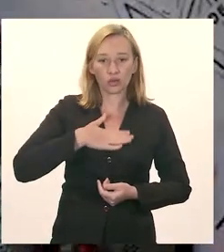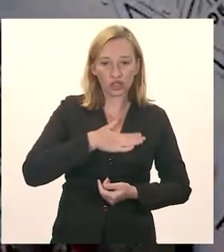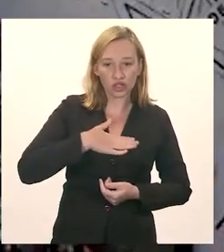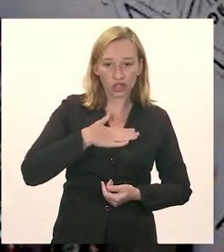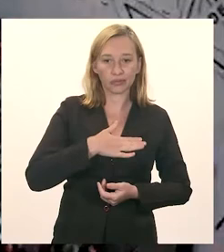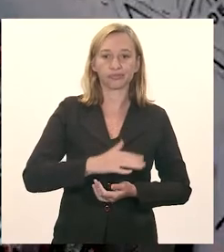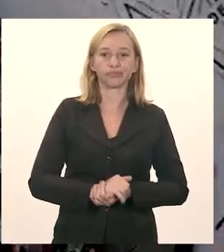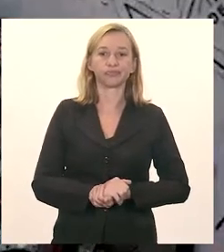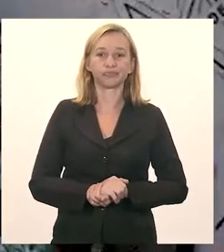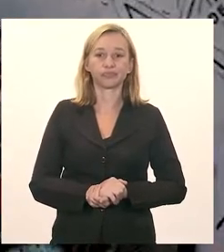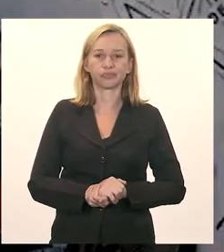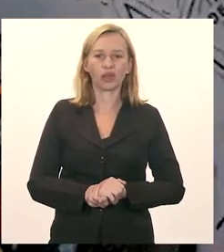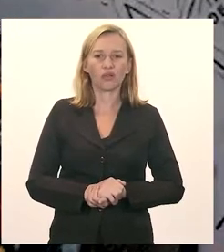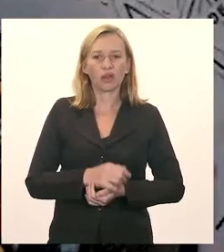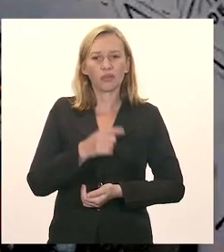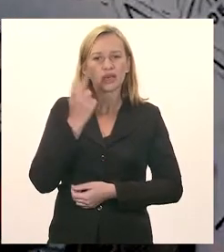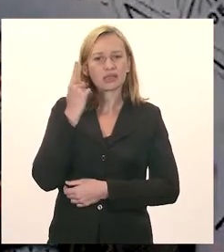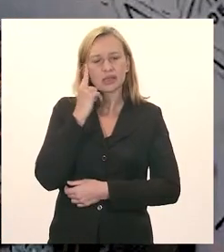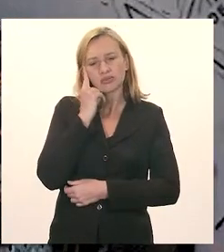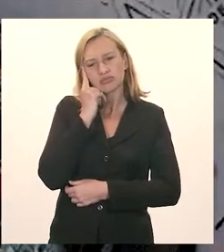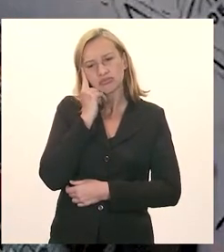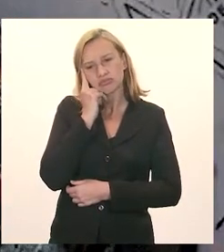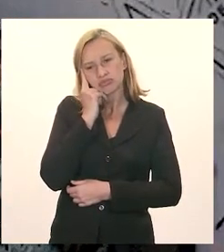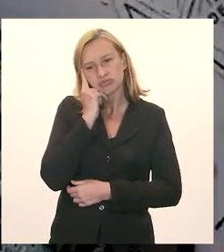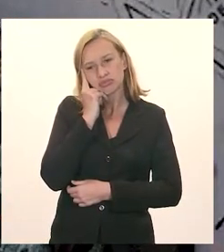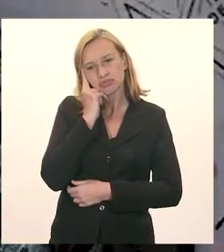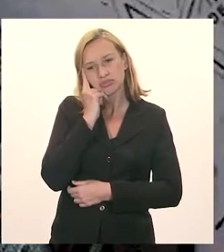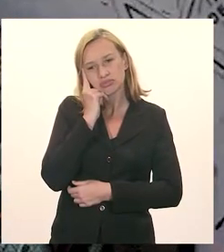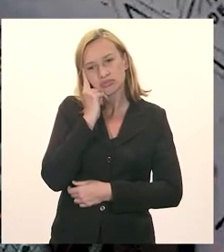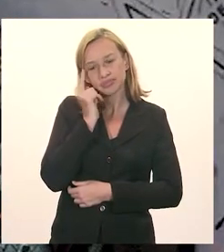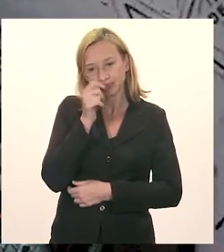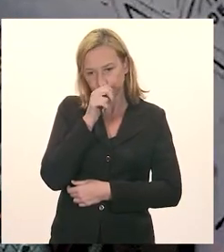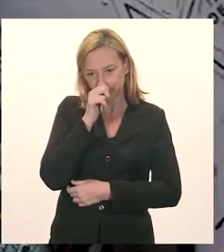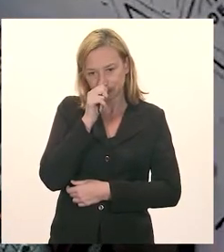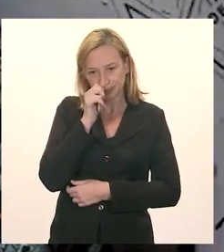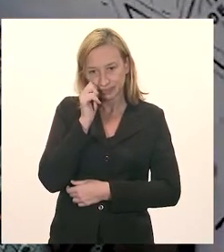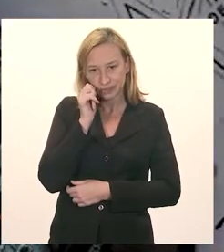gostei muito desse lado. E aí eu fiquei pensando: gente,